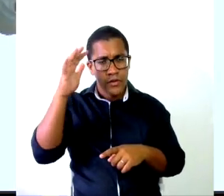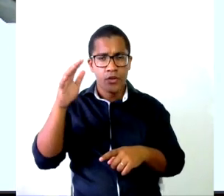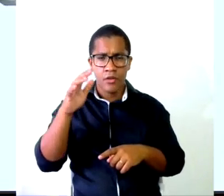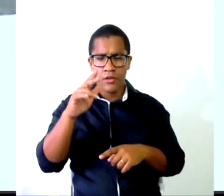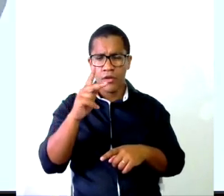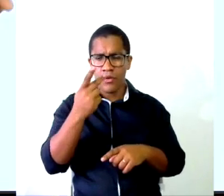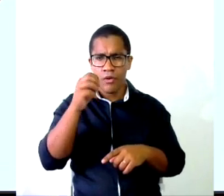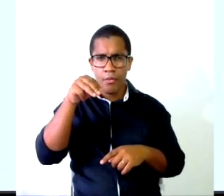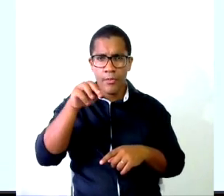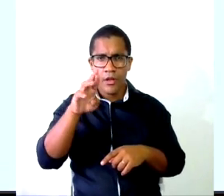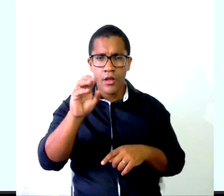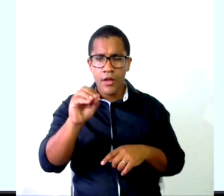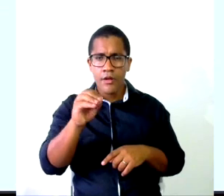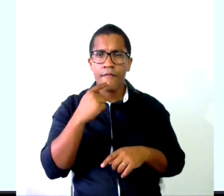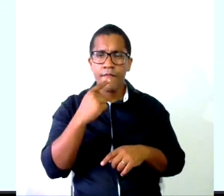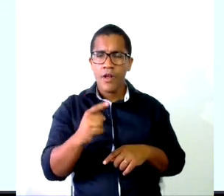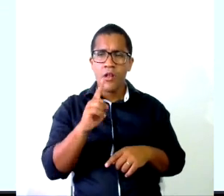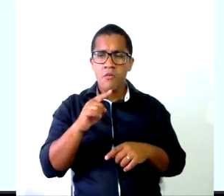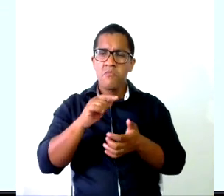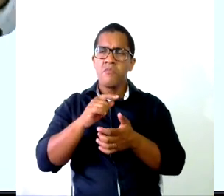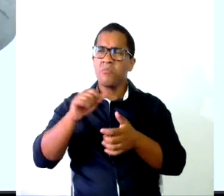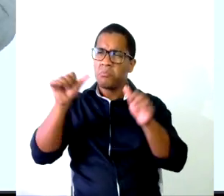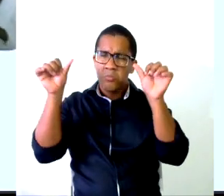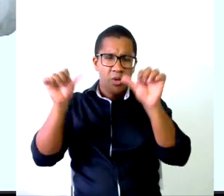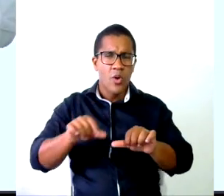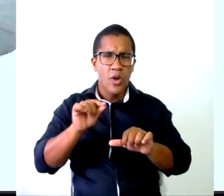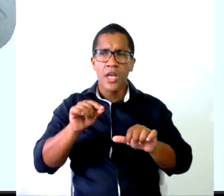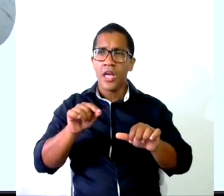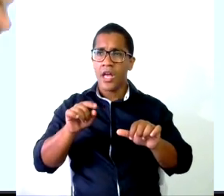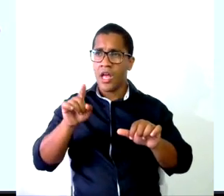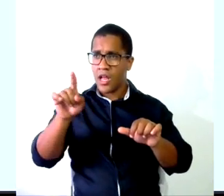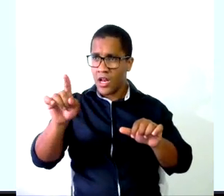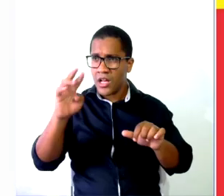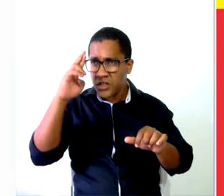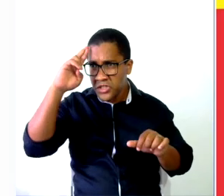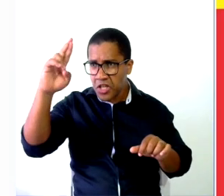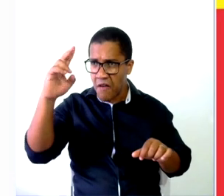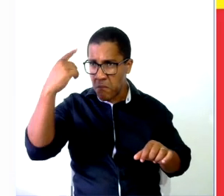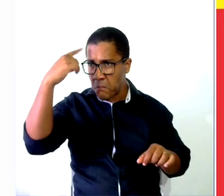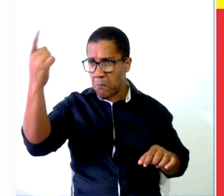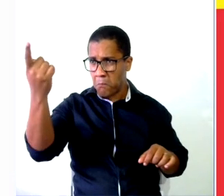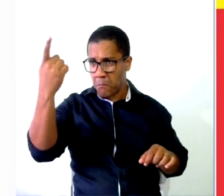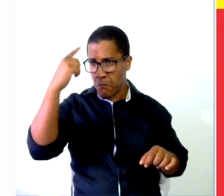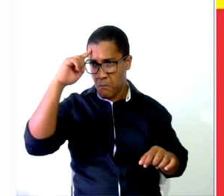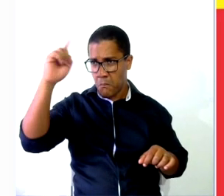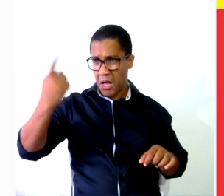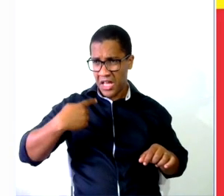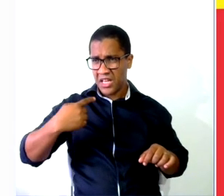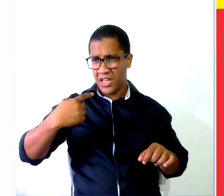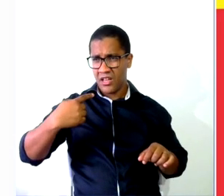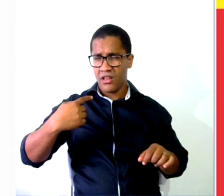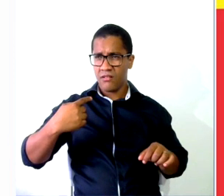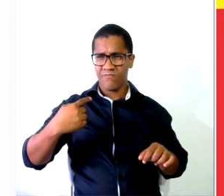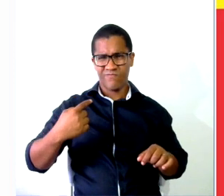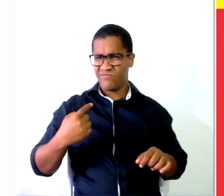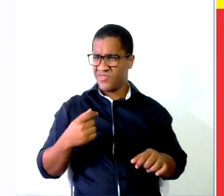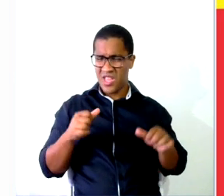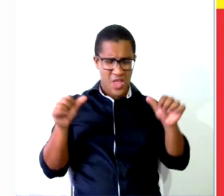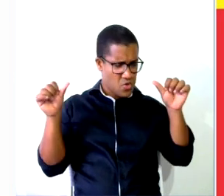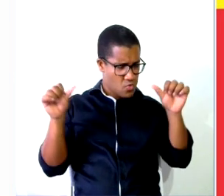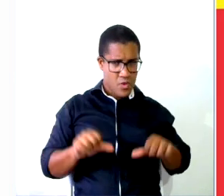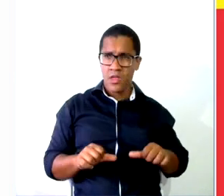Homero dizia que o pior tormento era você trabalhar para outrem, né? Então é esta